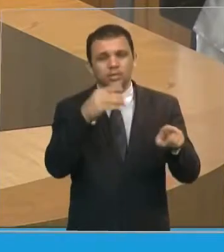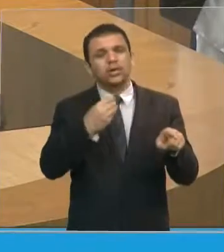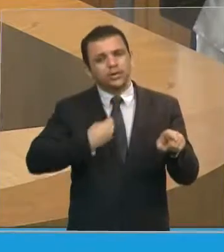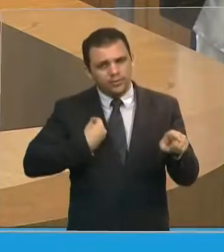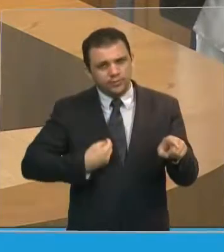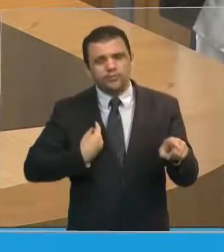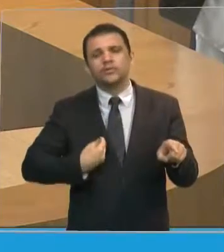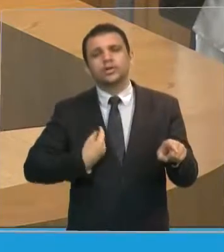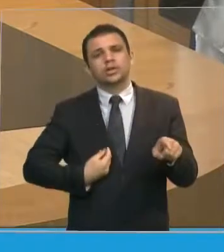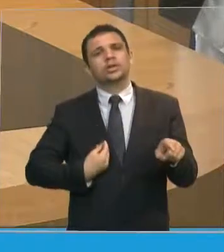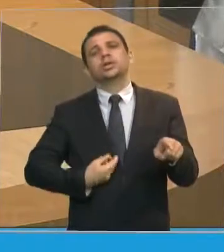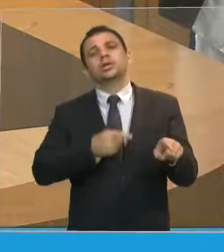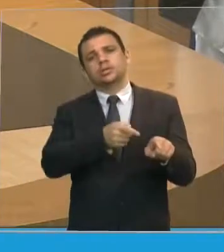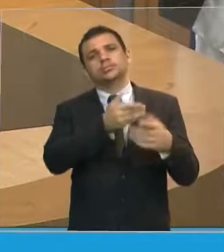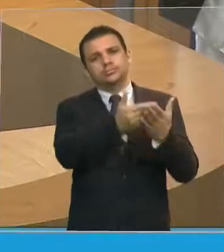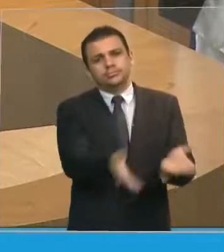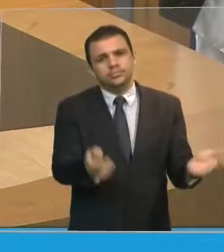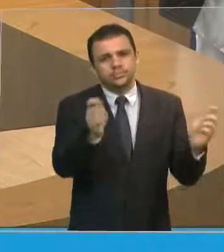ele vive.